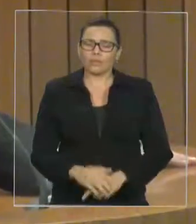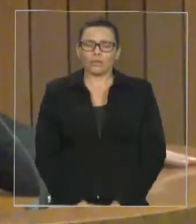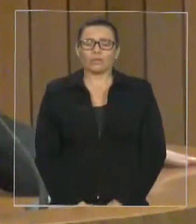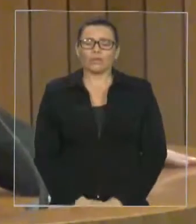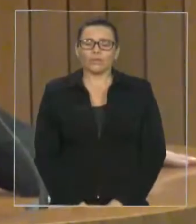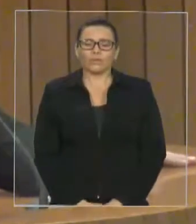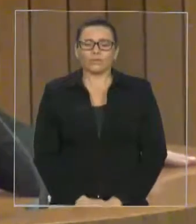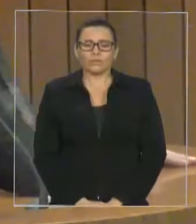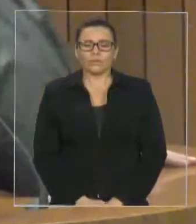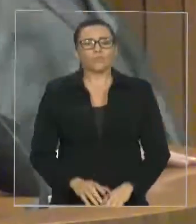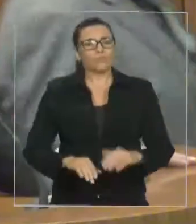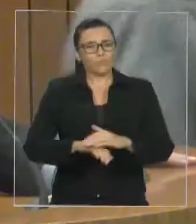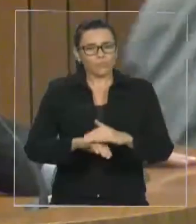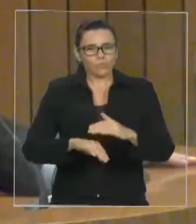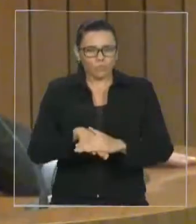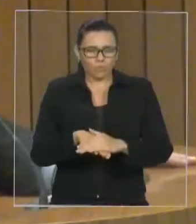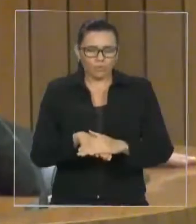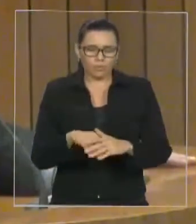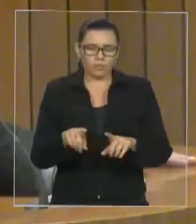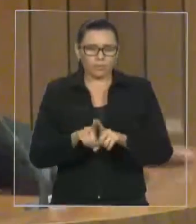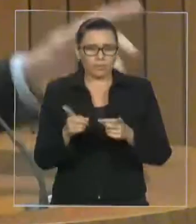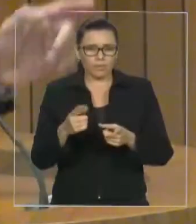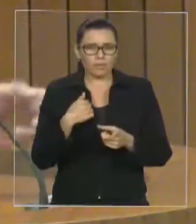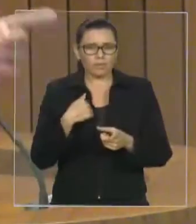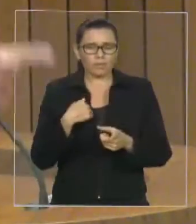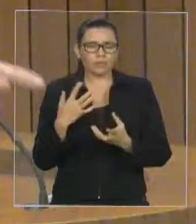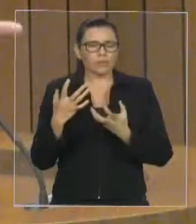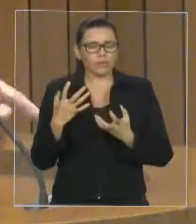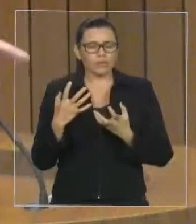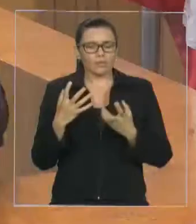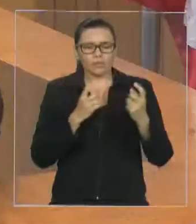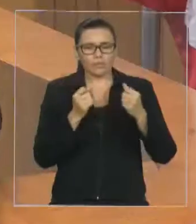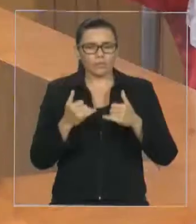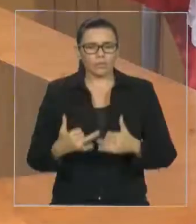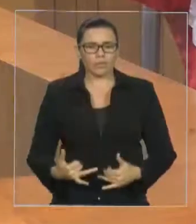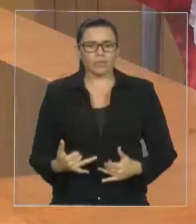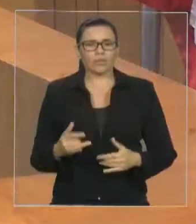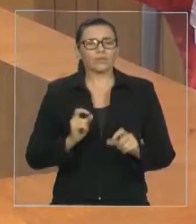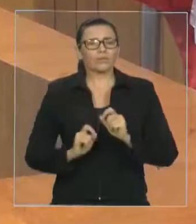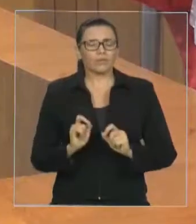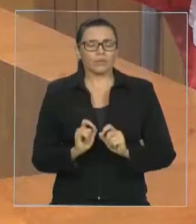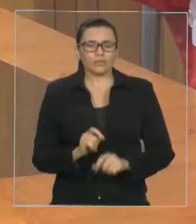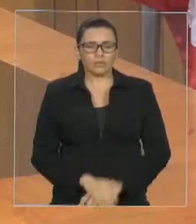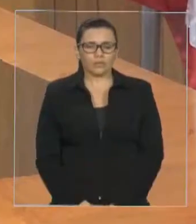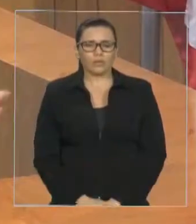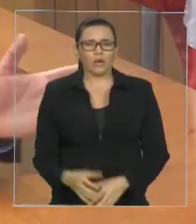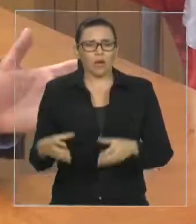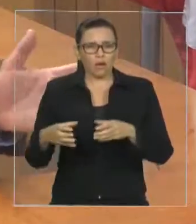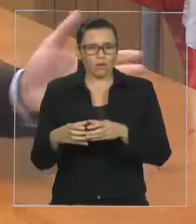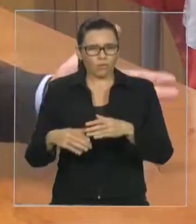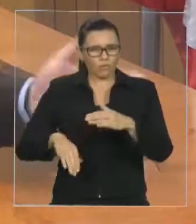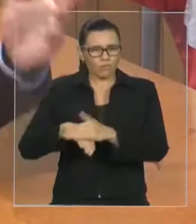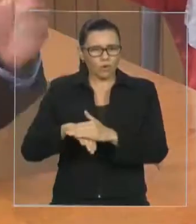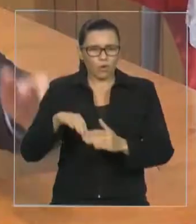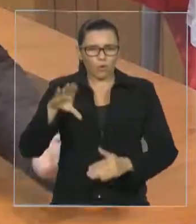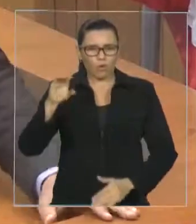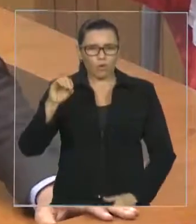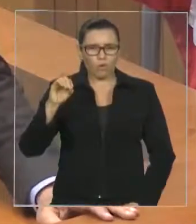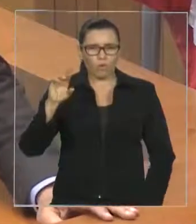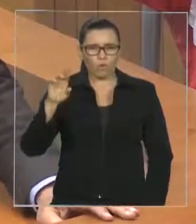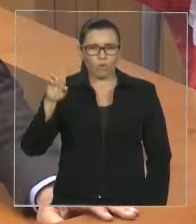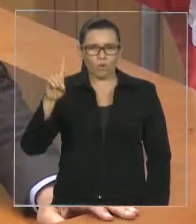aqui me referir é que o Cordino, mais uma vez, eu provei, estava aqui, usei dessa tribuna, acredito